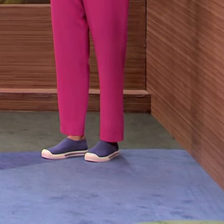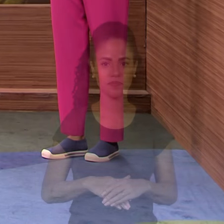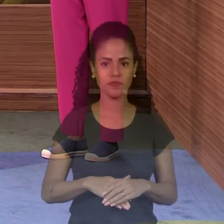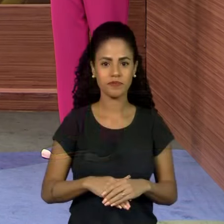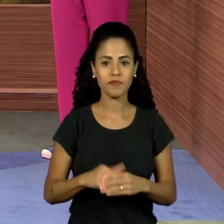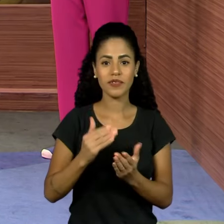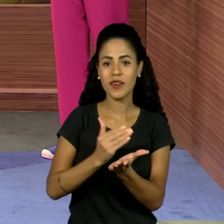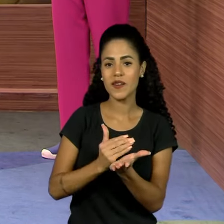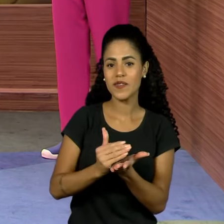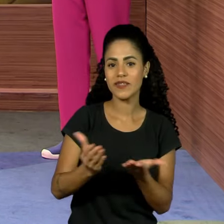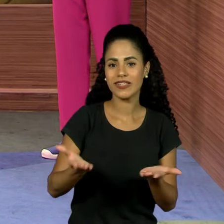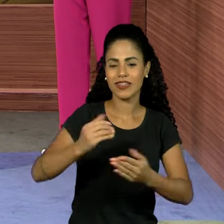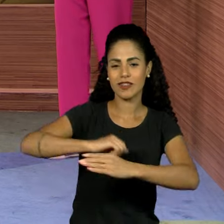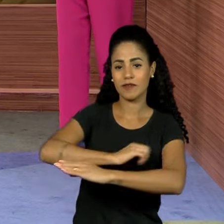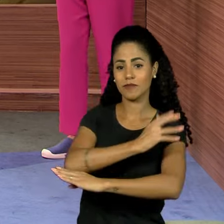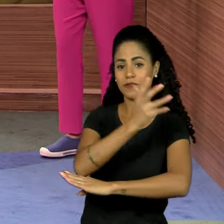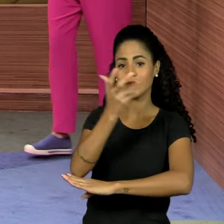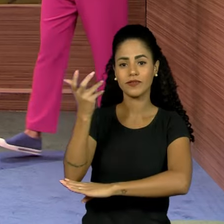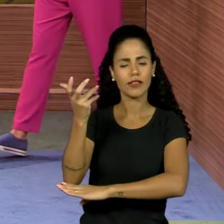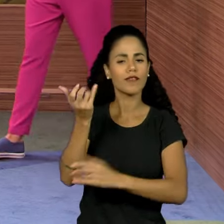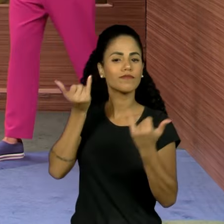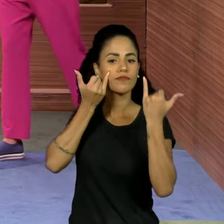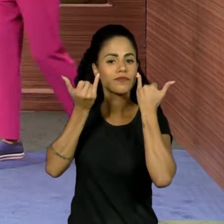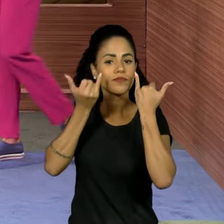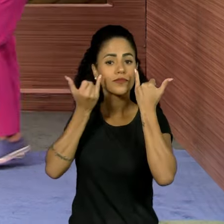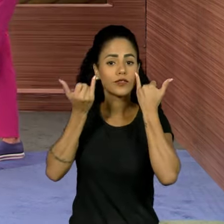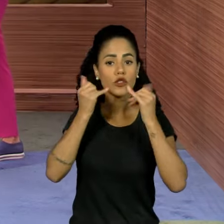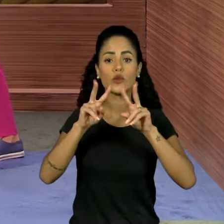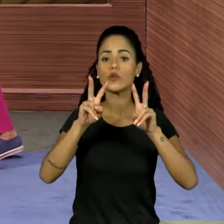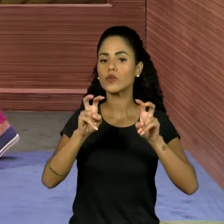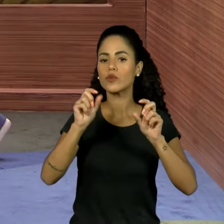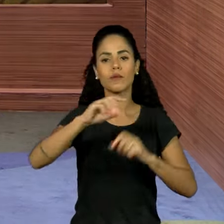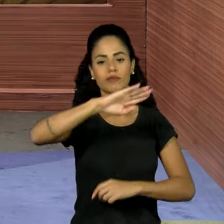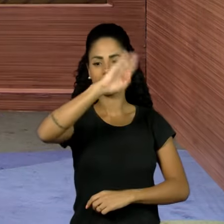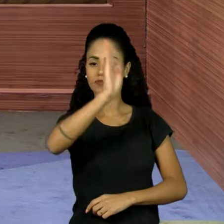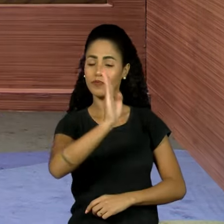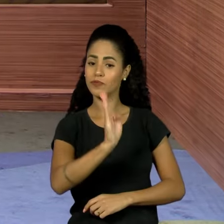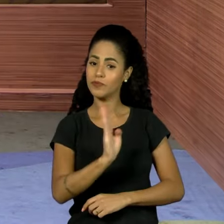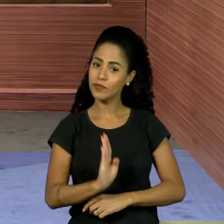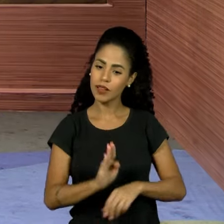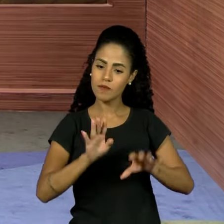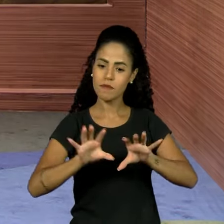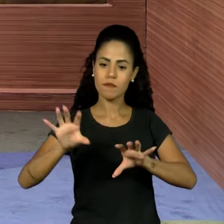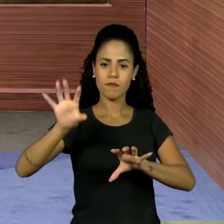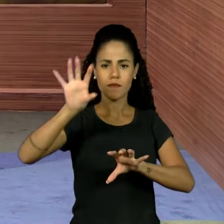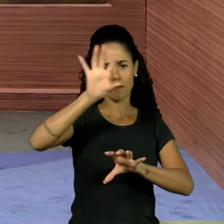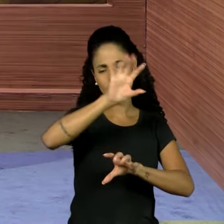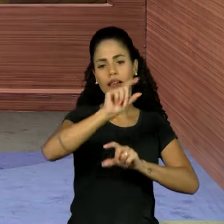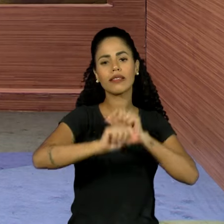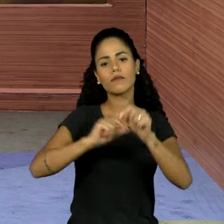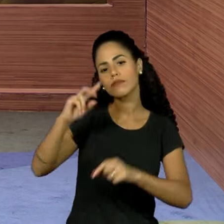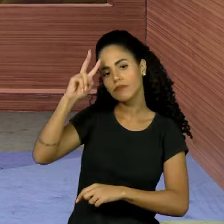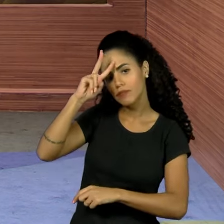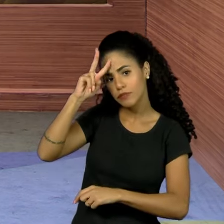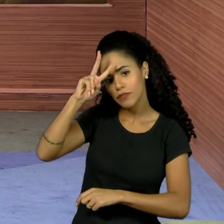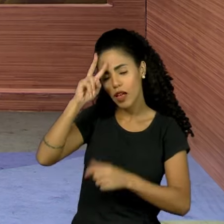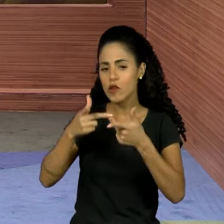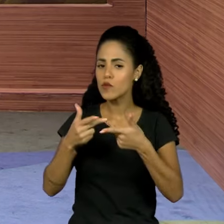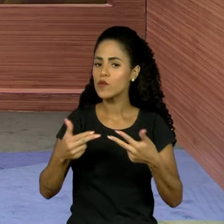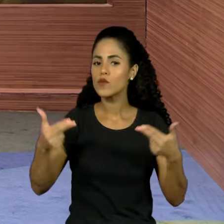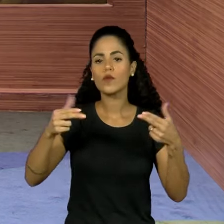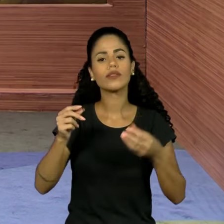Está no ar o Repórter Eco, com informações sobre o bioma exclusivamente brasileiro, a pré-história paulista